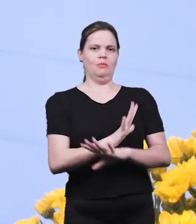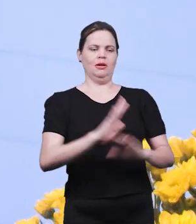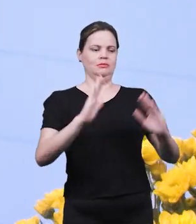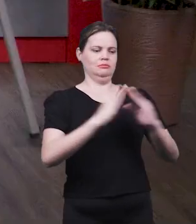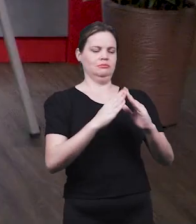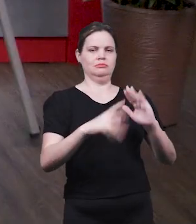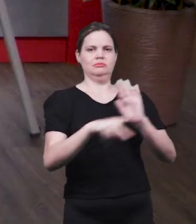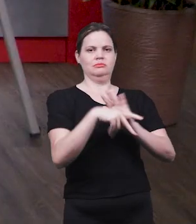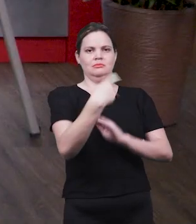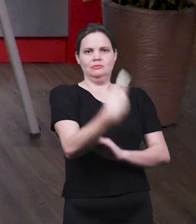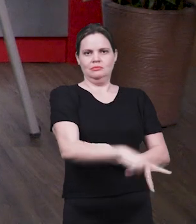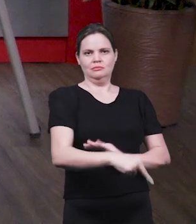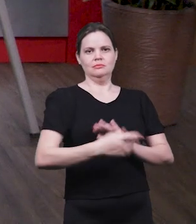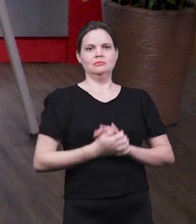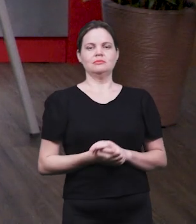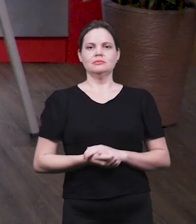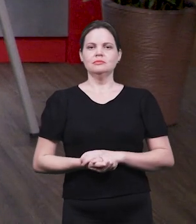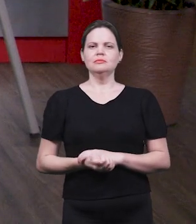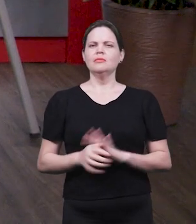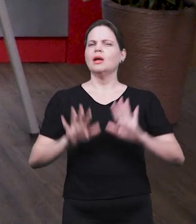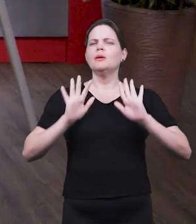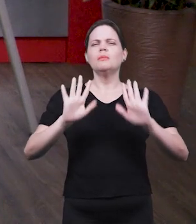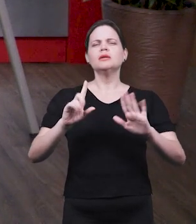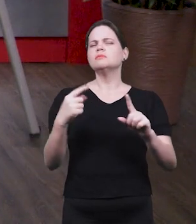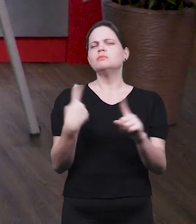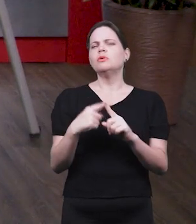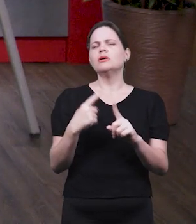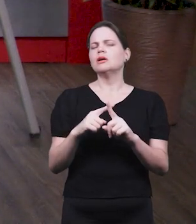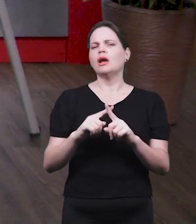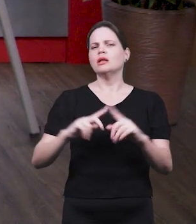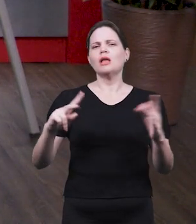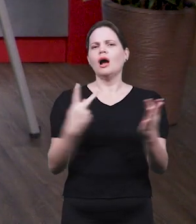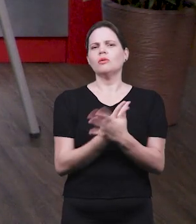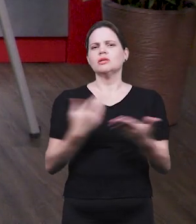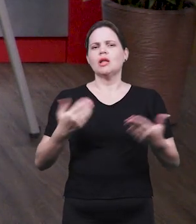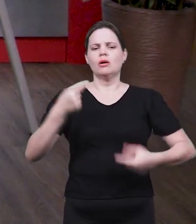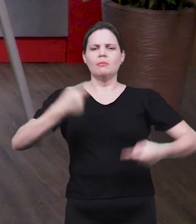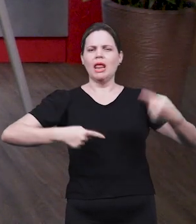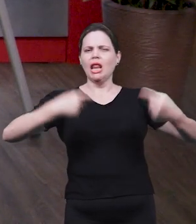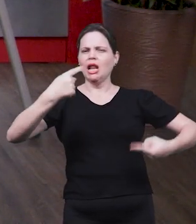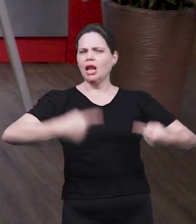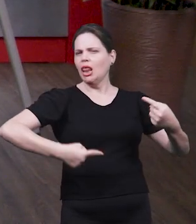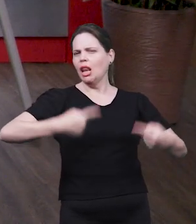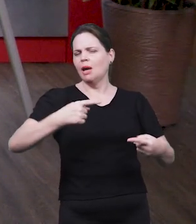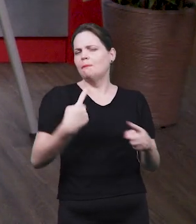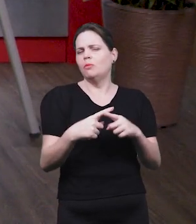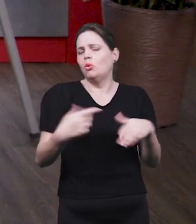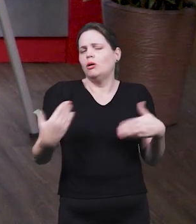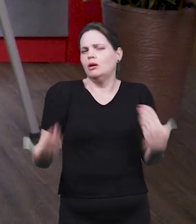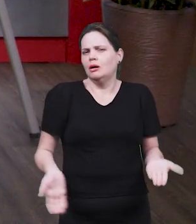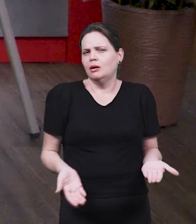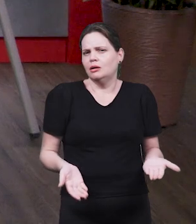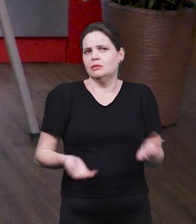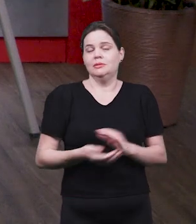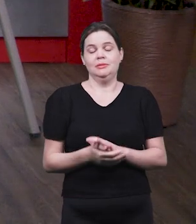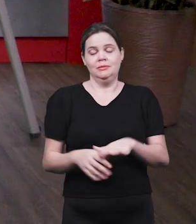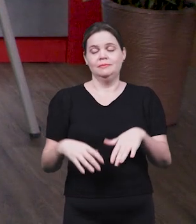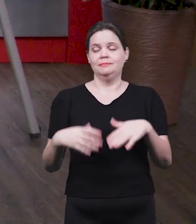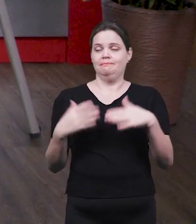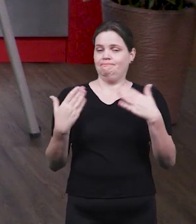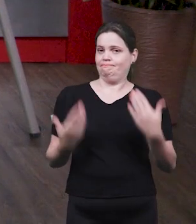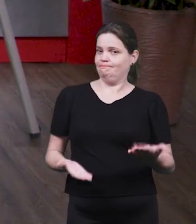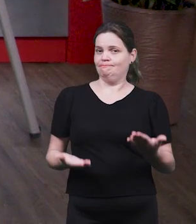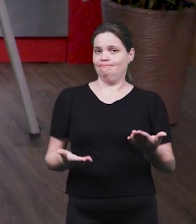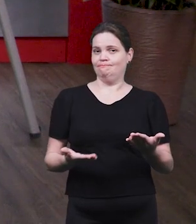por que ocorre hoje, doutora Luciana, por que está ocorrendo essa polêmica? Mas essa polêmica